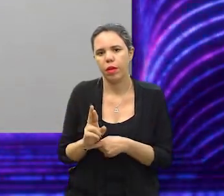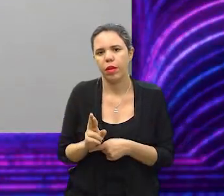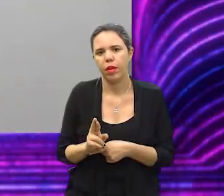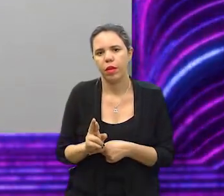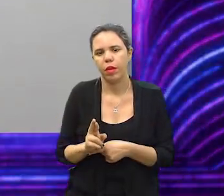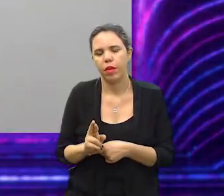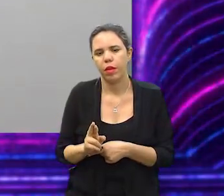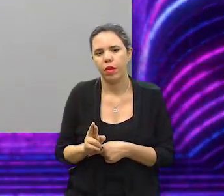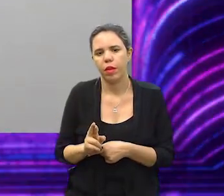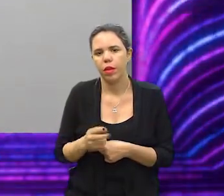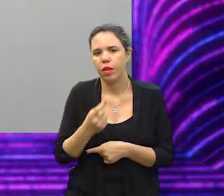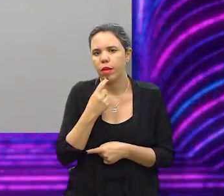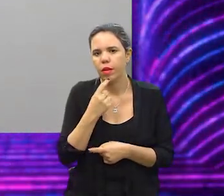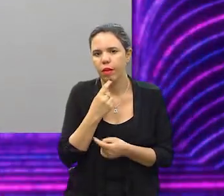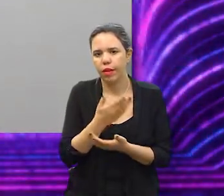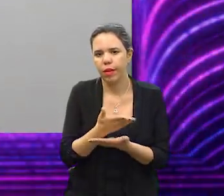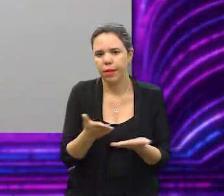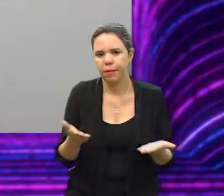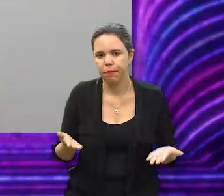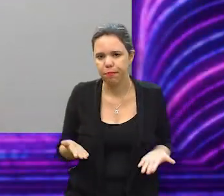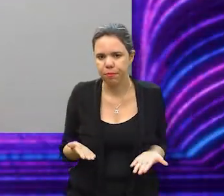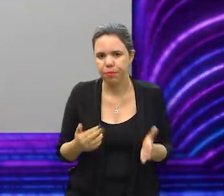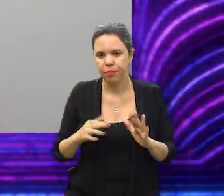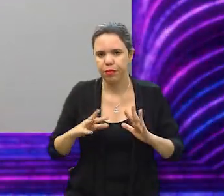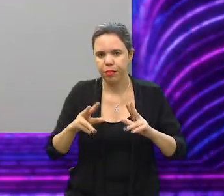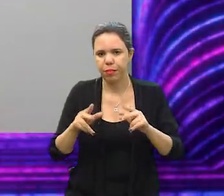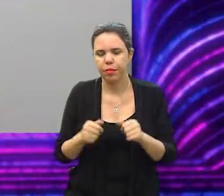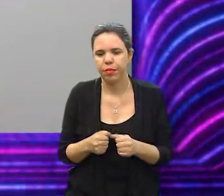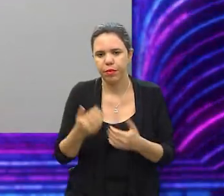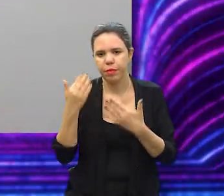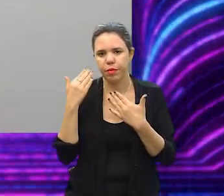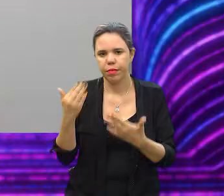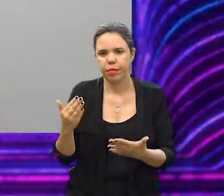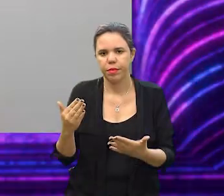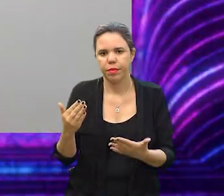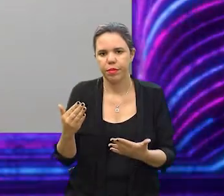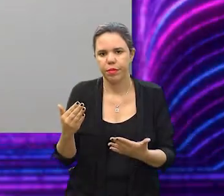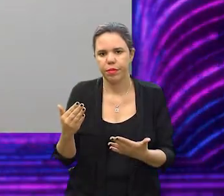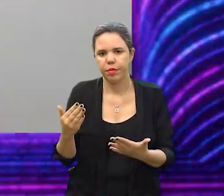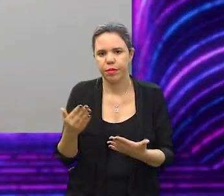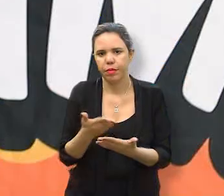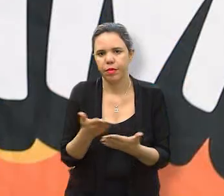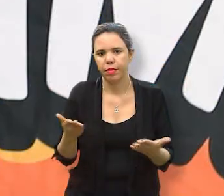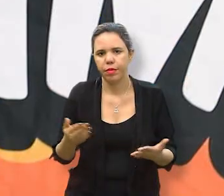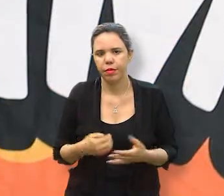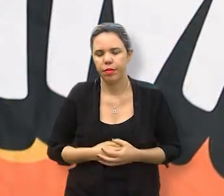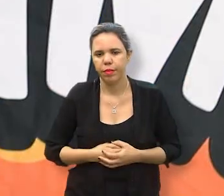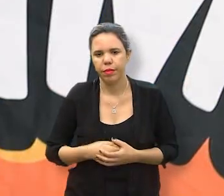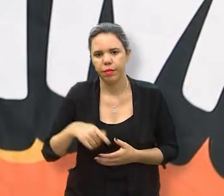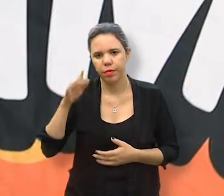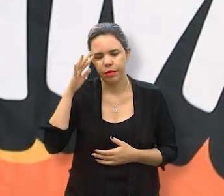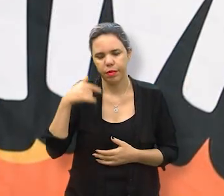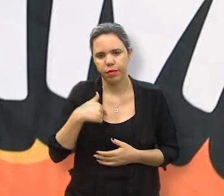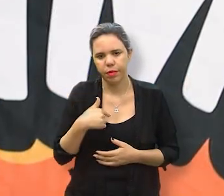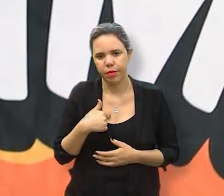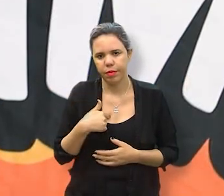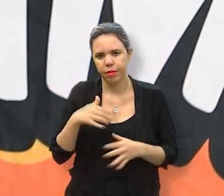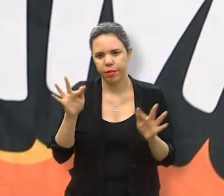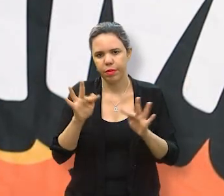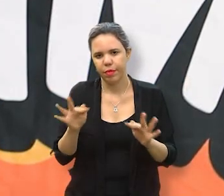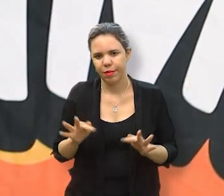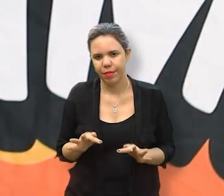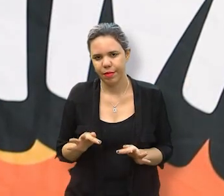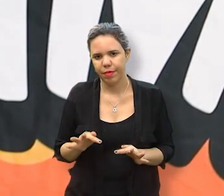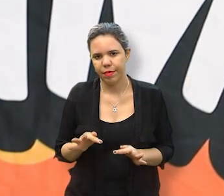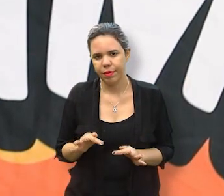cena geek de Campinas aí, em nome de todos, nós agradecemos a vocês. Imagina, eu que fico feliz,